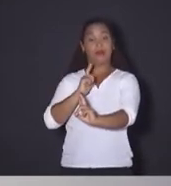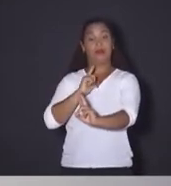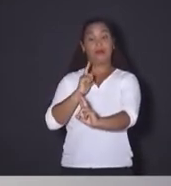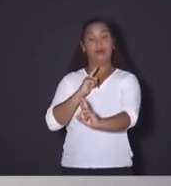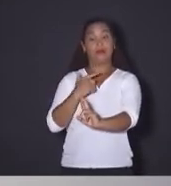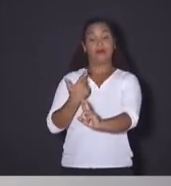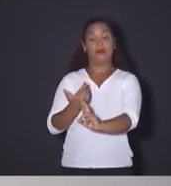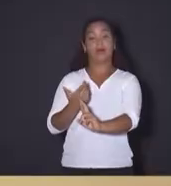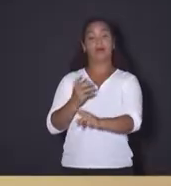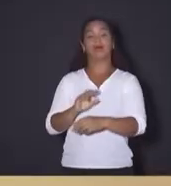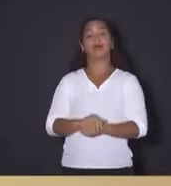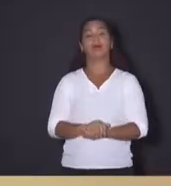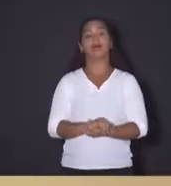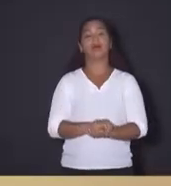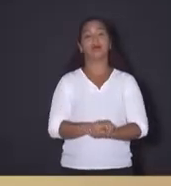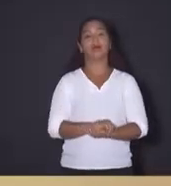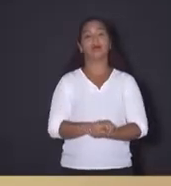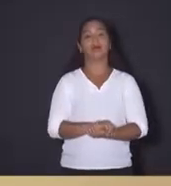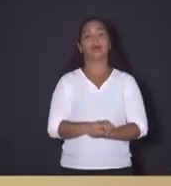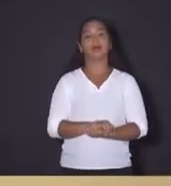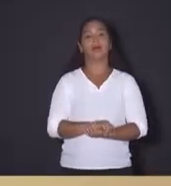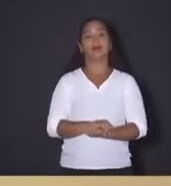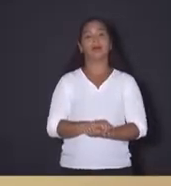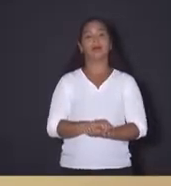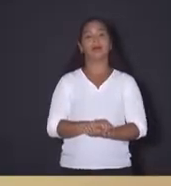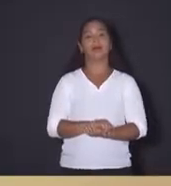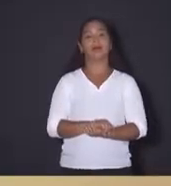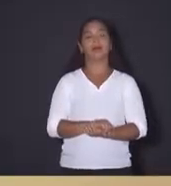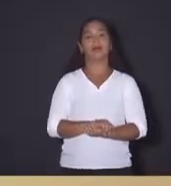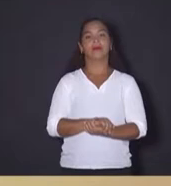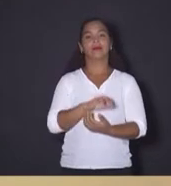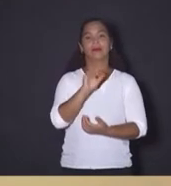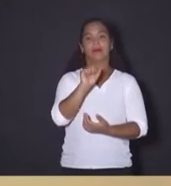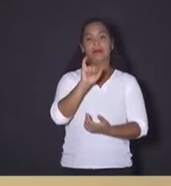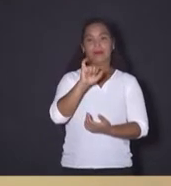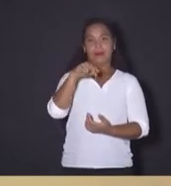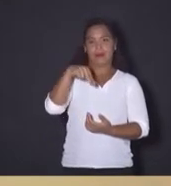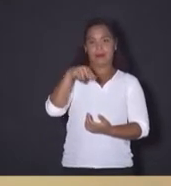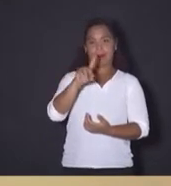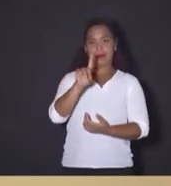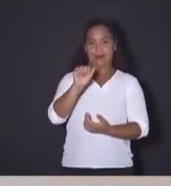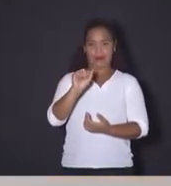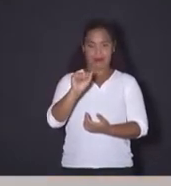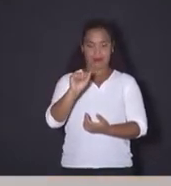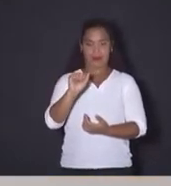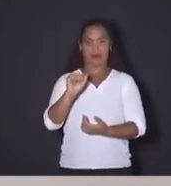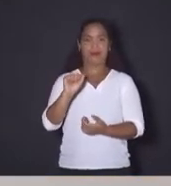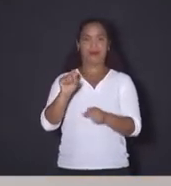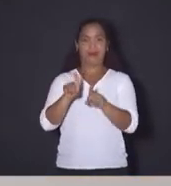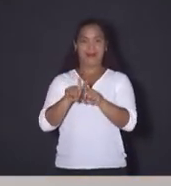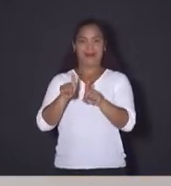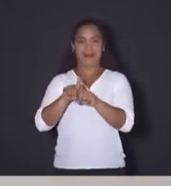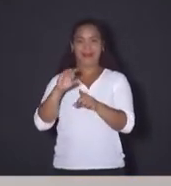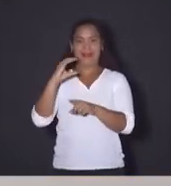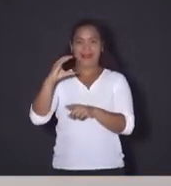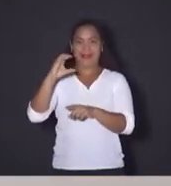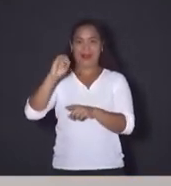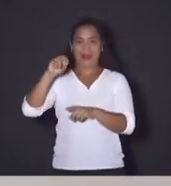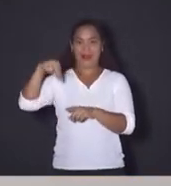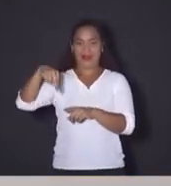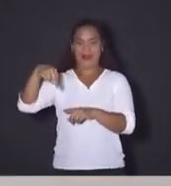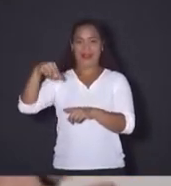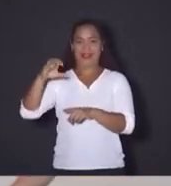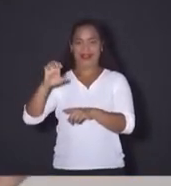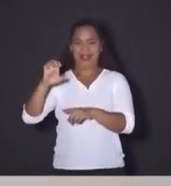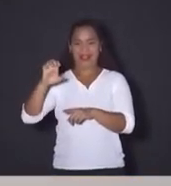que dizia ainda mais com quem não sabe escrever conexões e gritava ali então a letra x